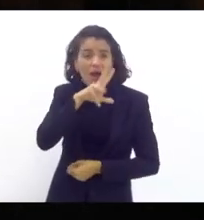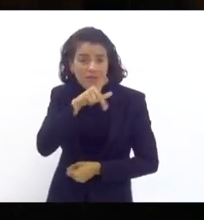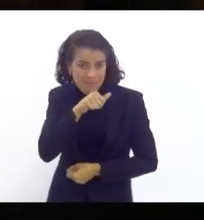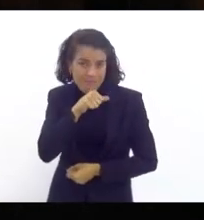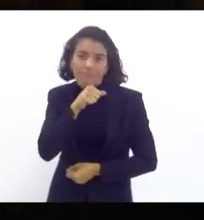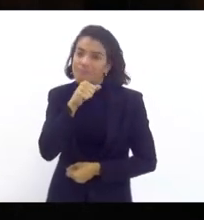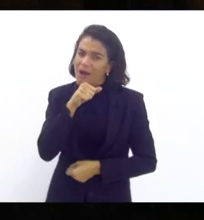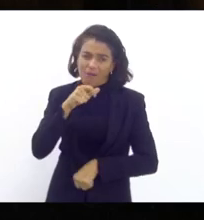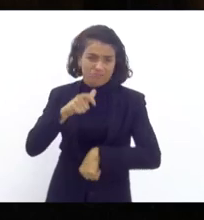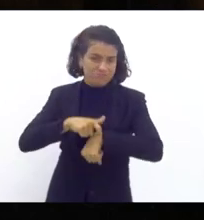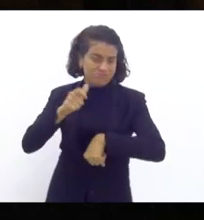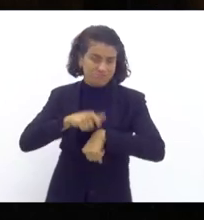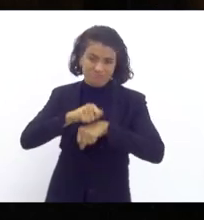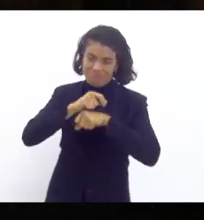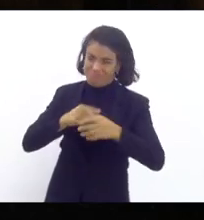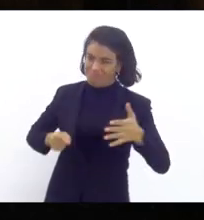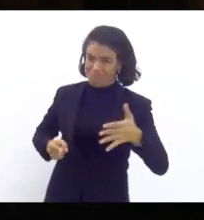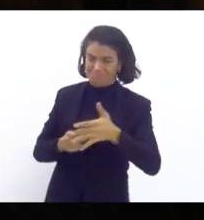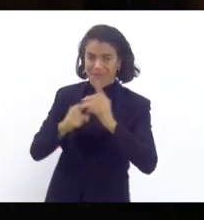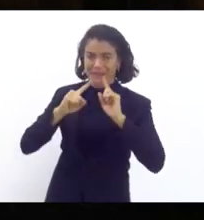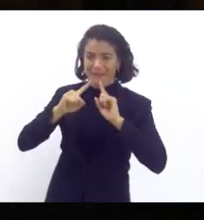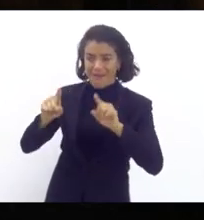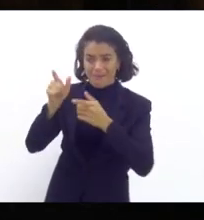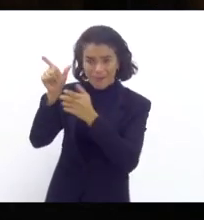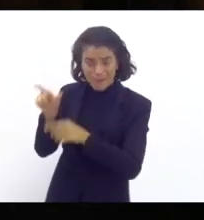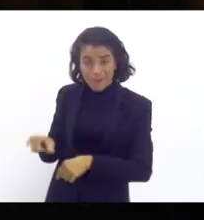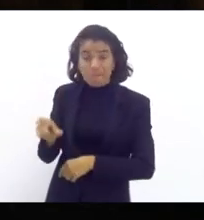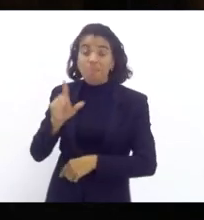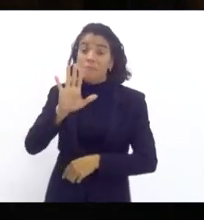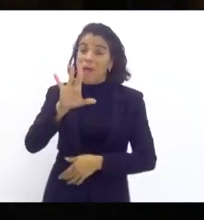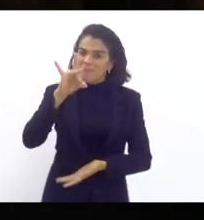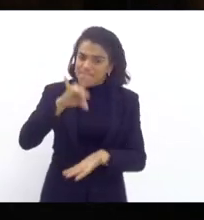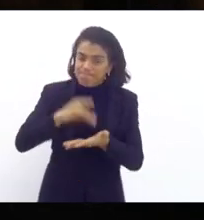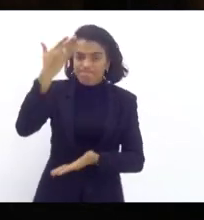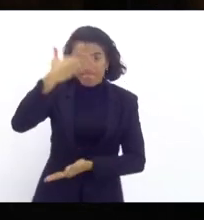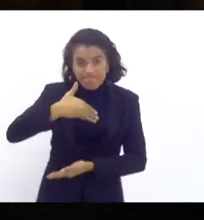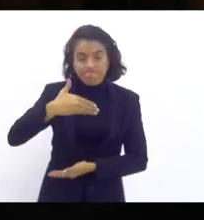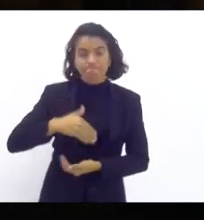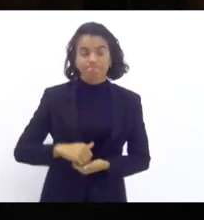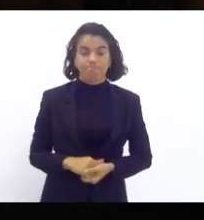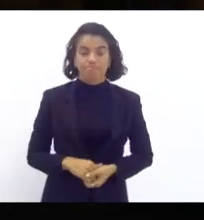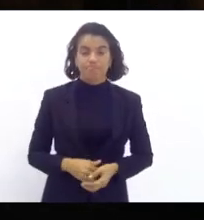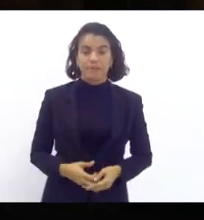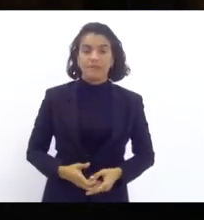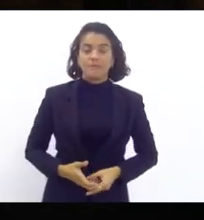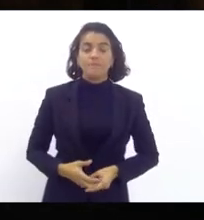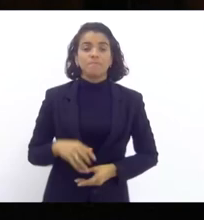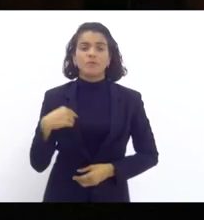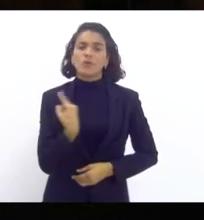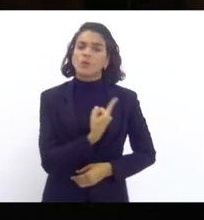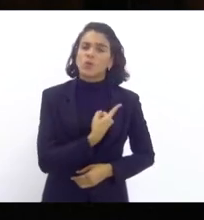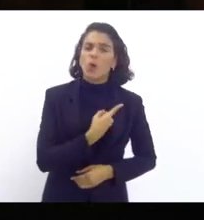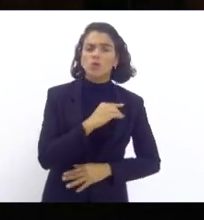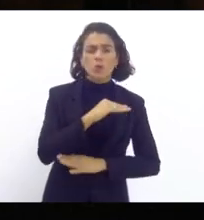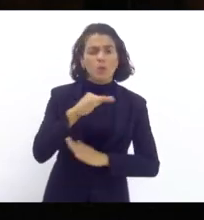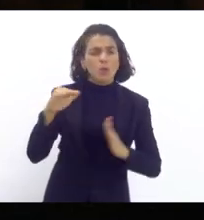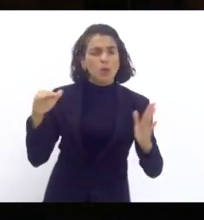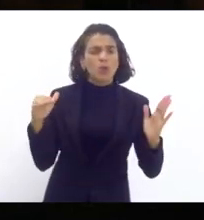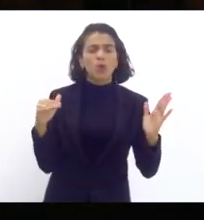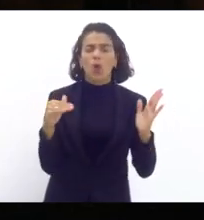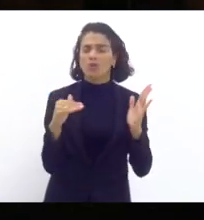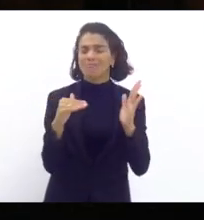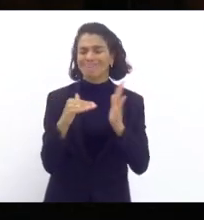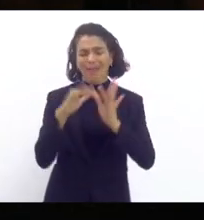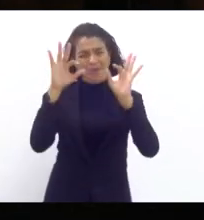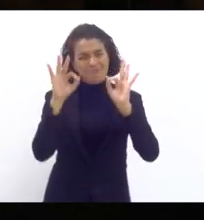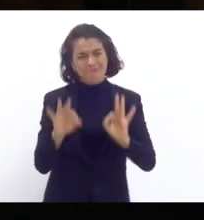animal reclamando dela. Mas vamos lá, vamos aos fatos. Nós somos totalmente contrários à mão